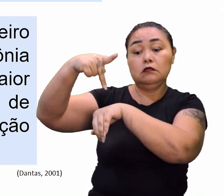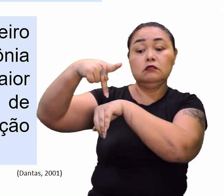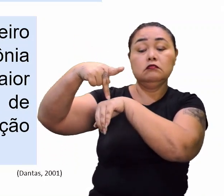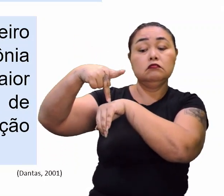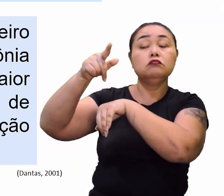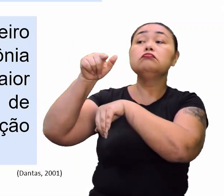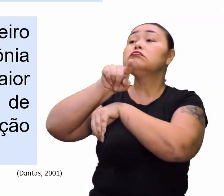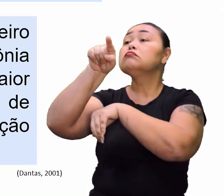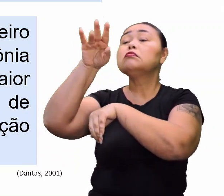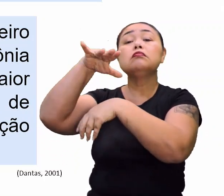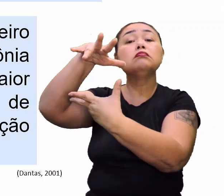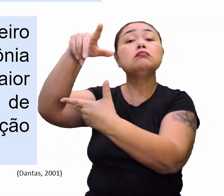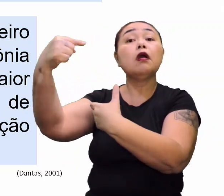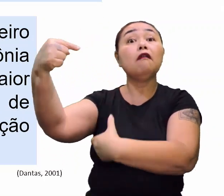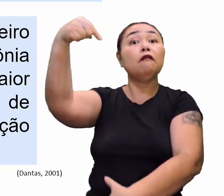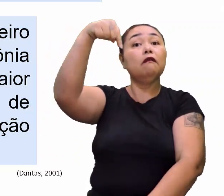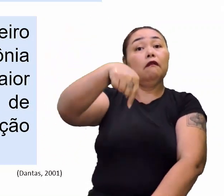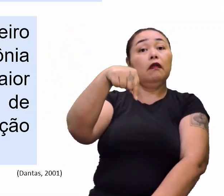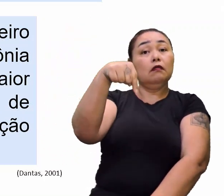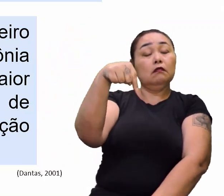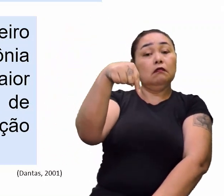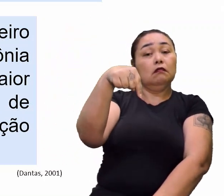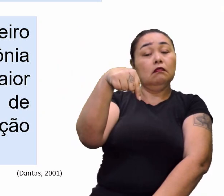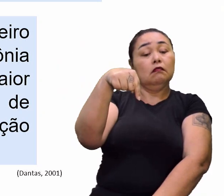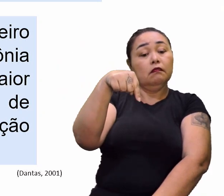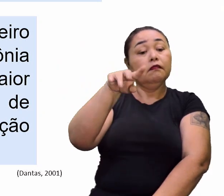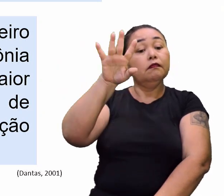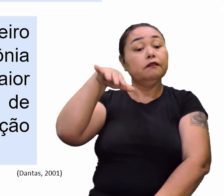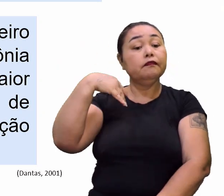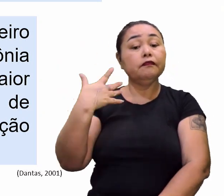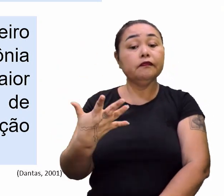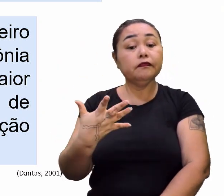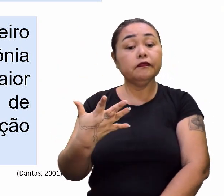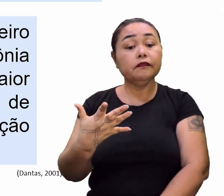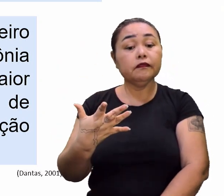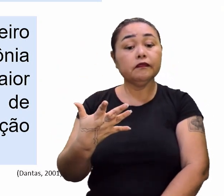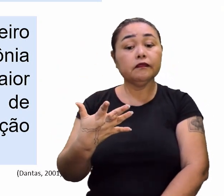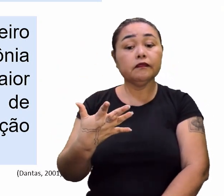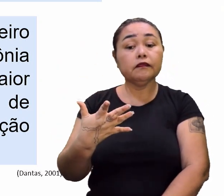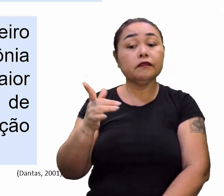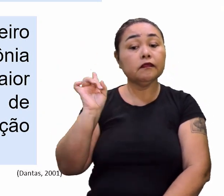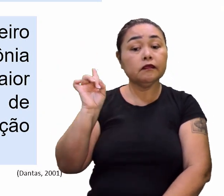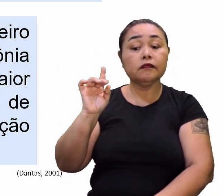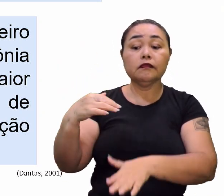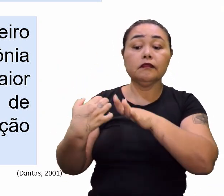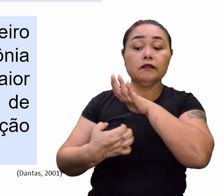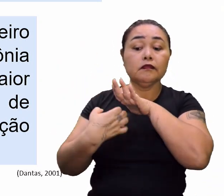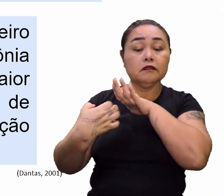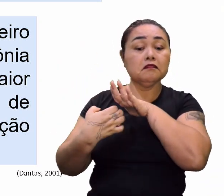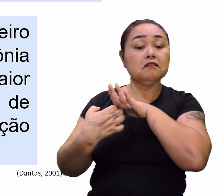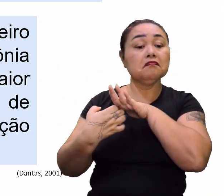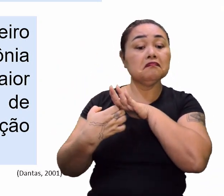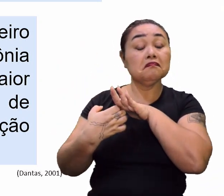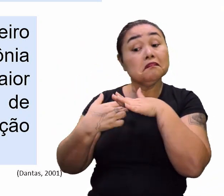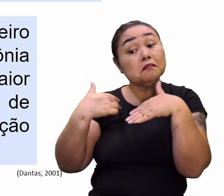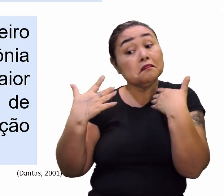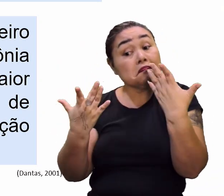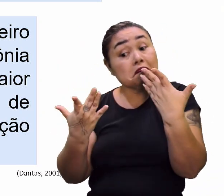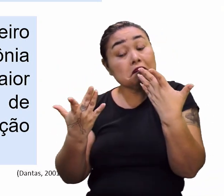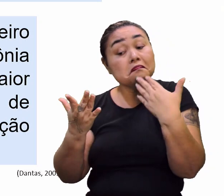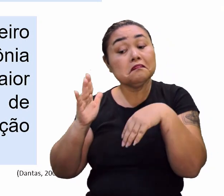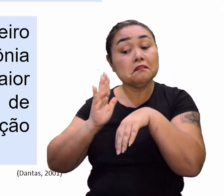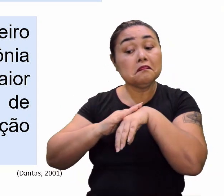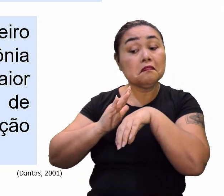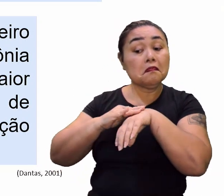de outros lugares do mundo. É isso? Exatamente. E aí, ó, elas, propriamente, ironicamente,